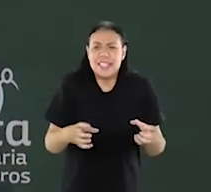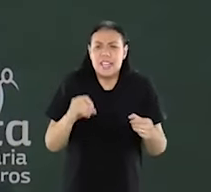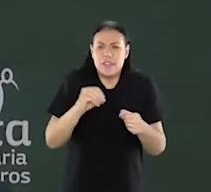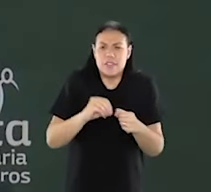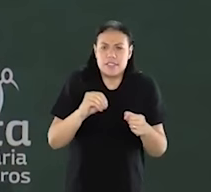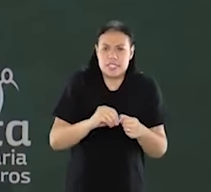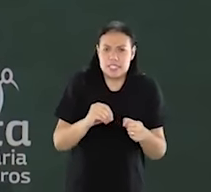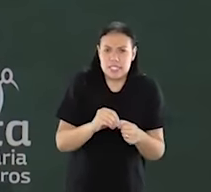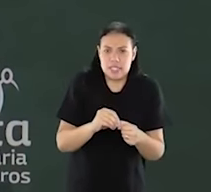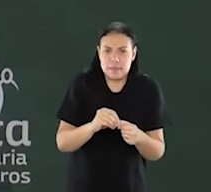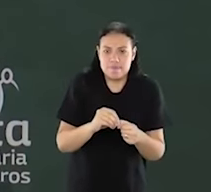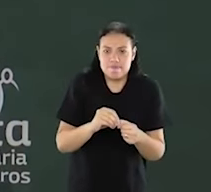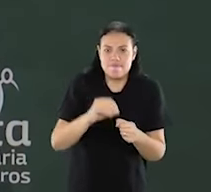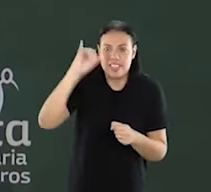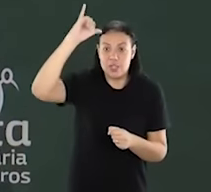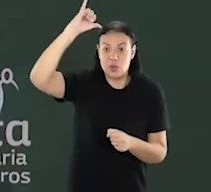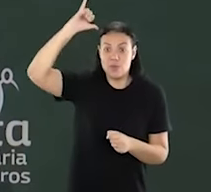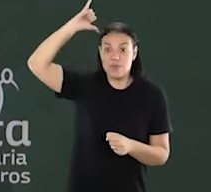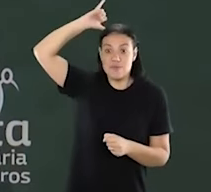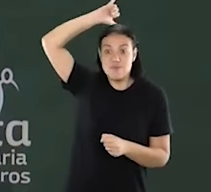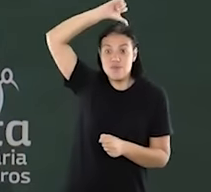Ela quer ungir Jesus.